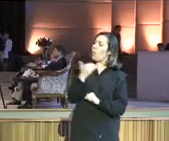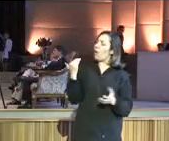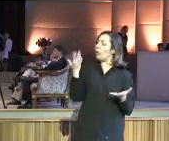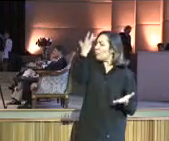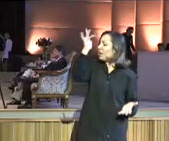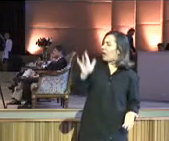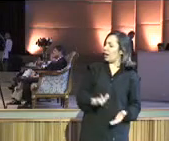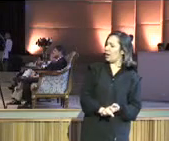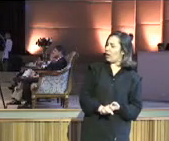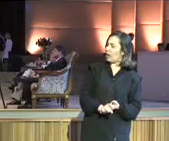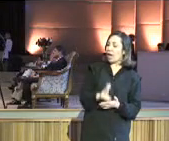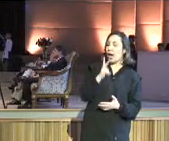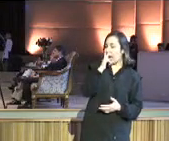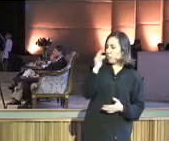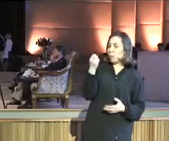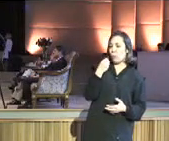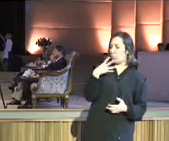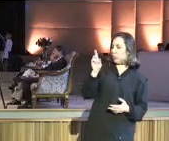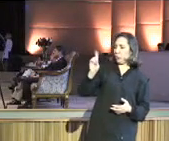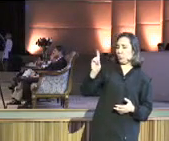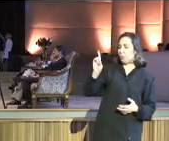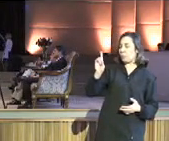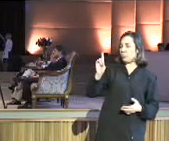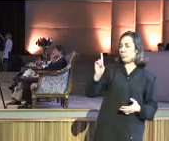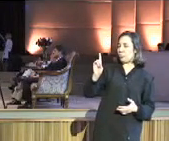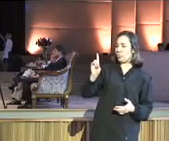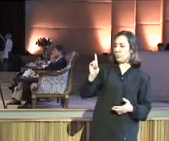para acabar com essa história de uma vez.